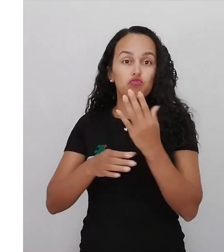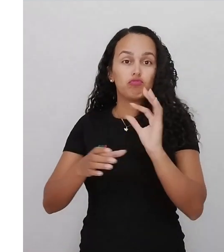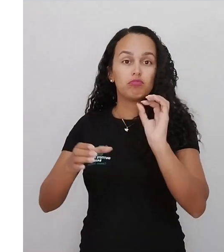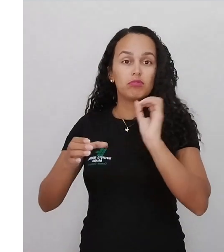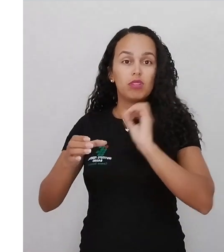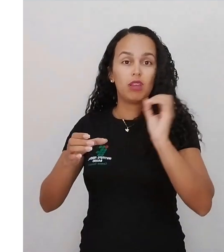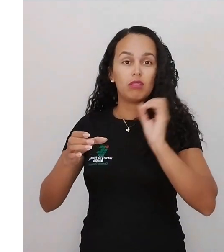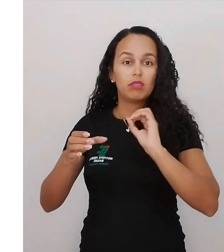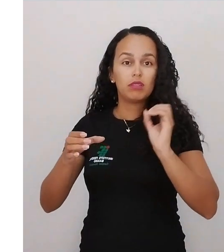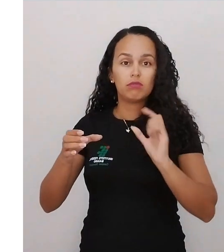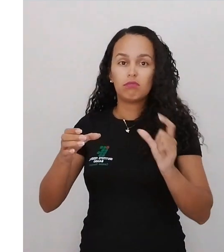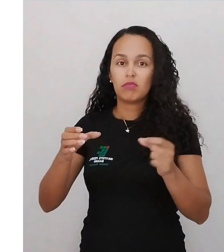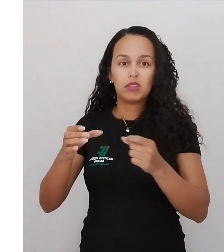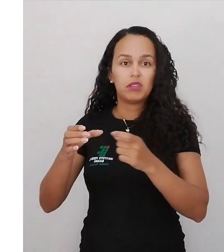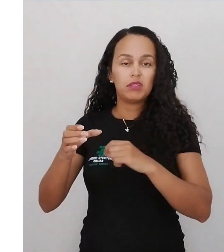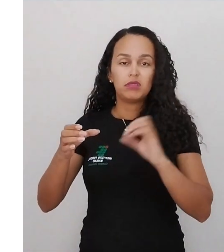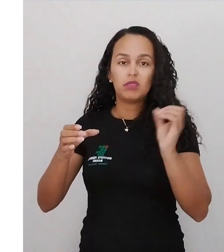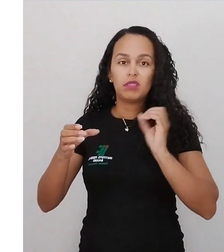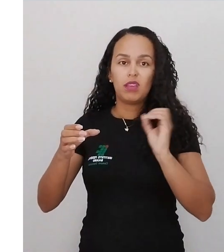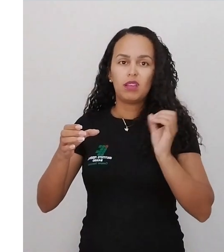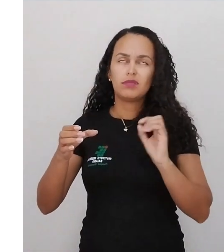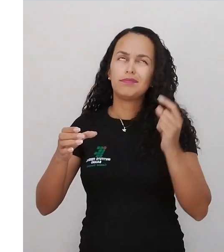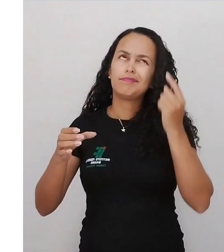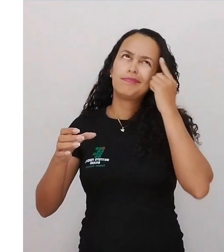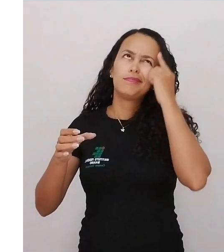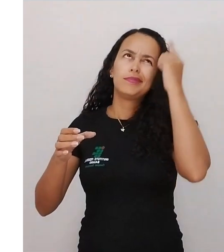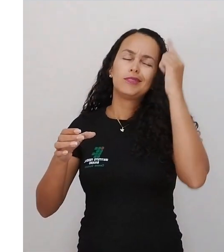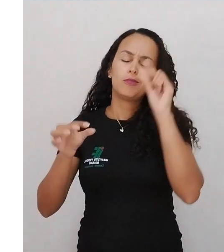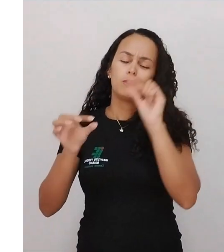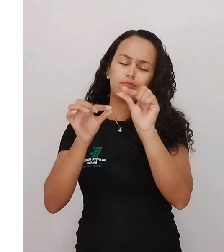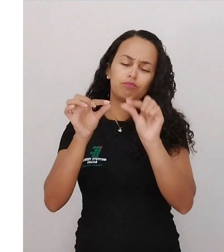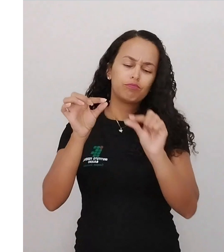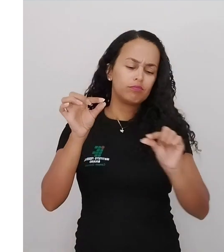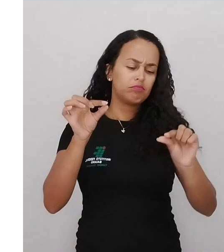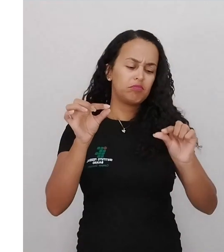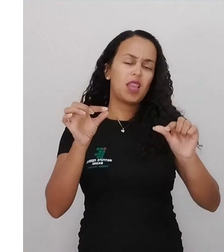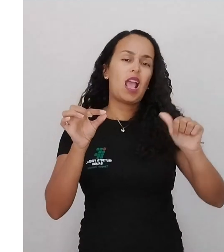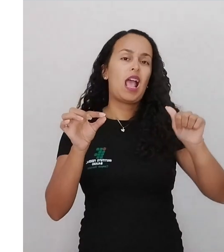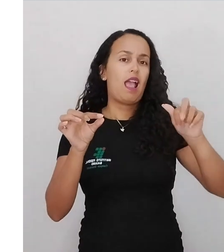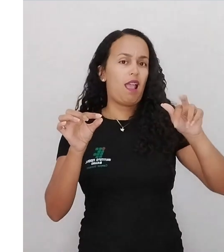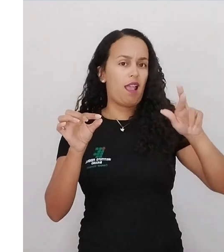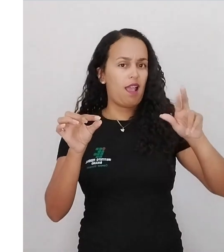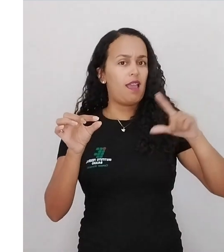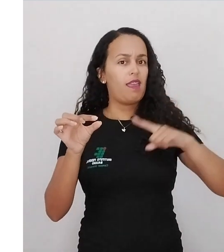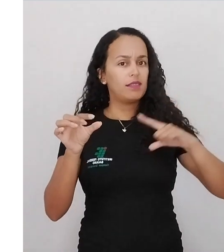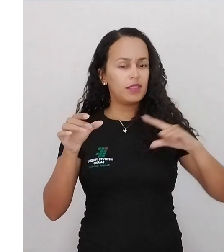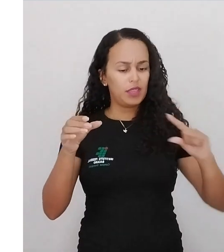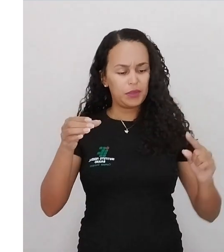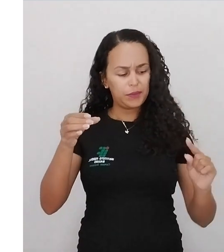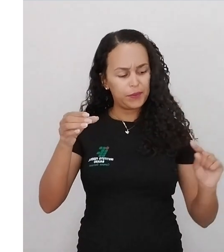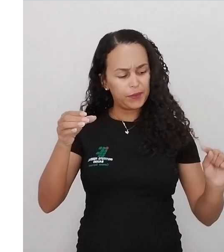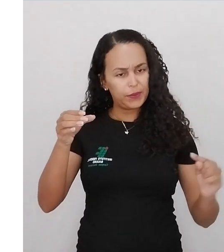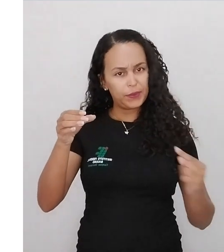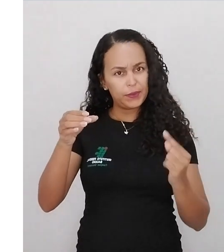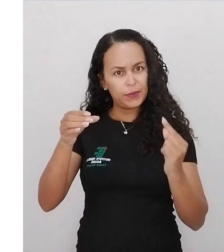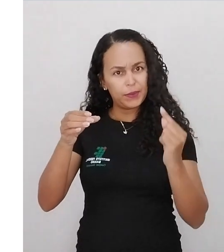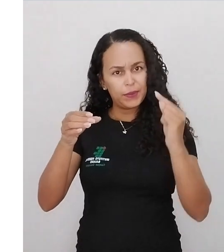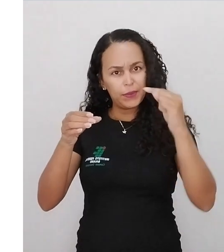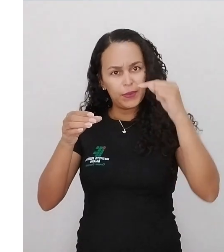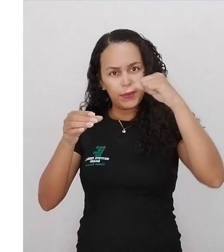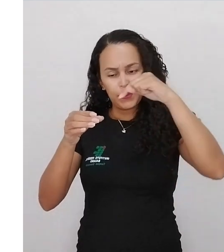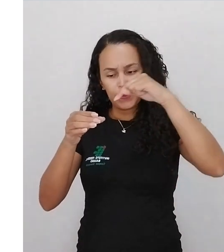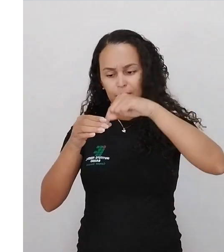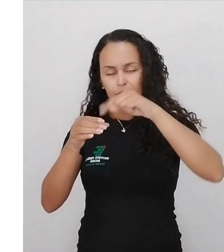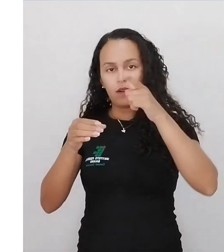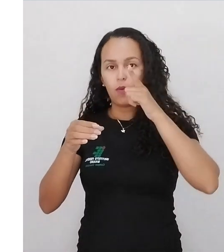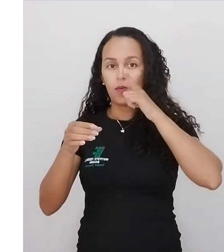E aí ele foi e pensou: o princípio ativo está entrando, né? Já que a estrutura era para proporcionar que o ar